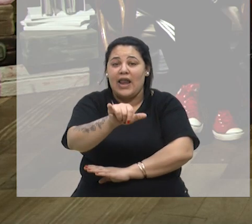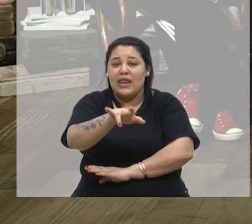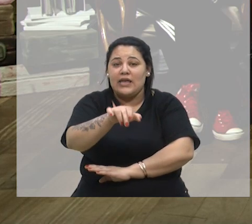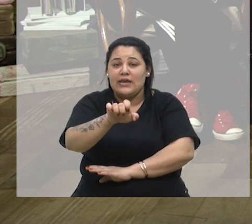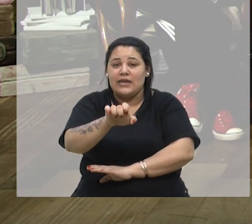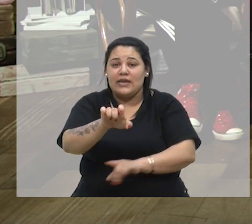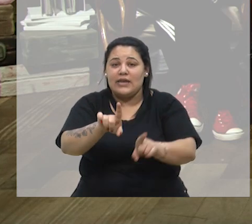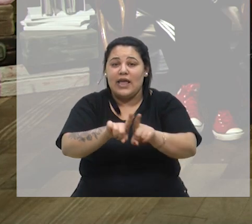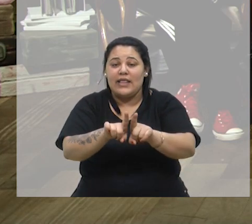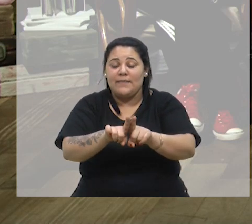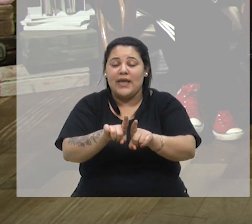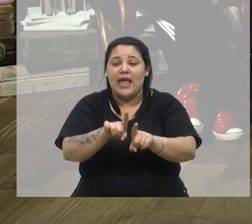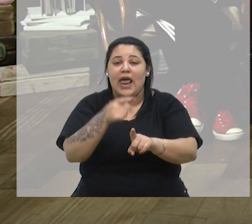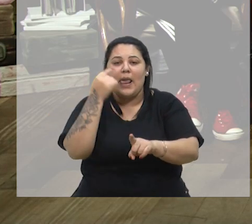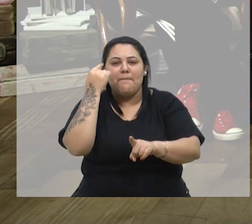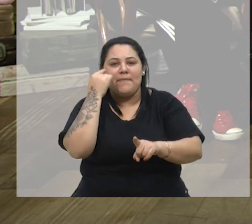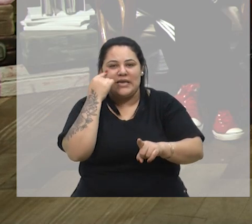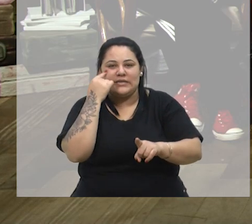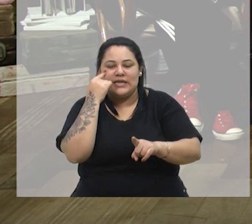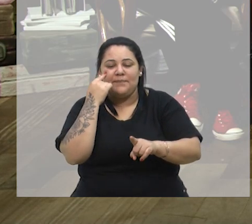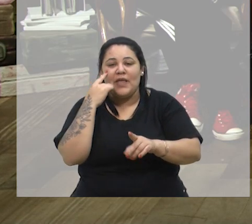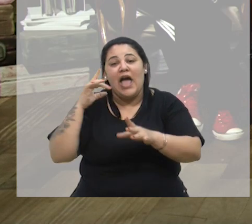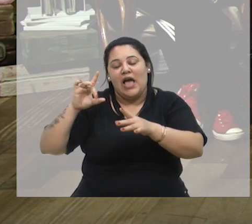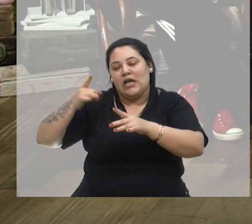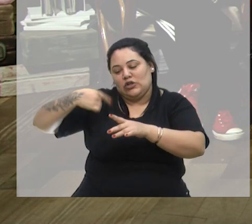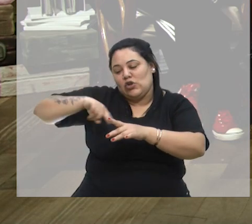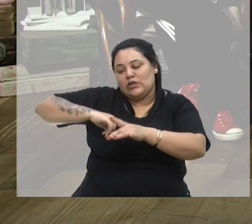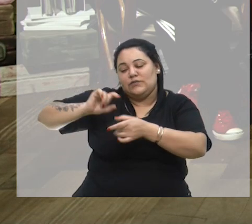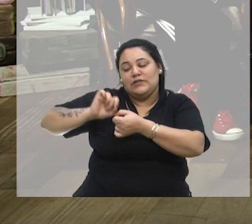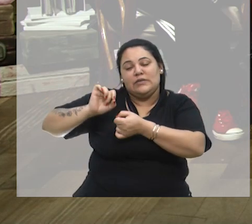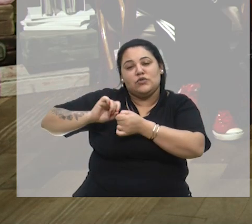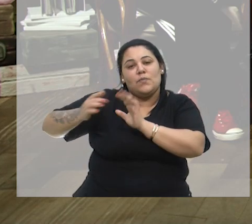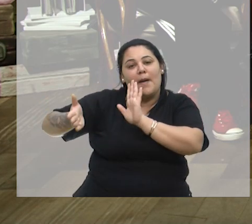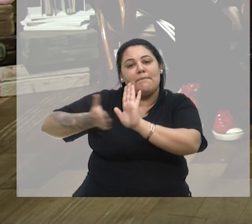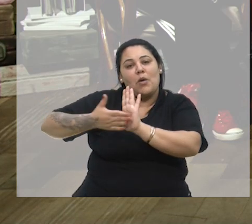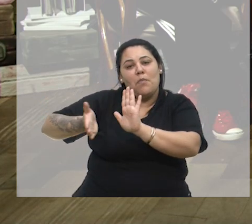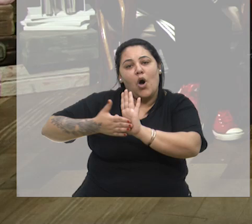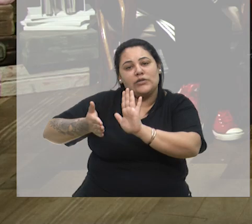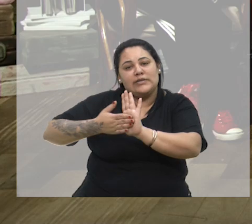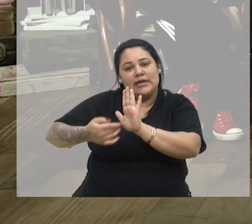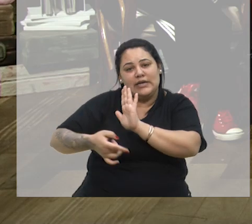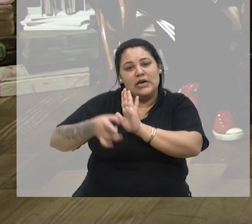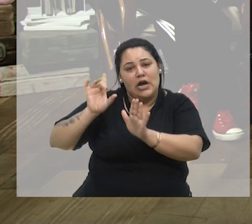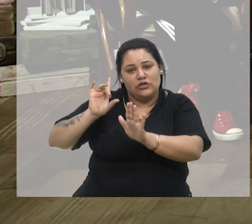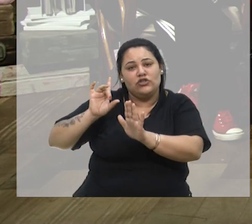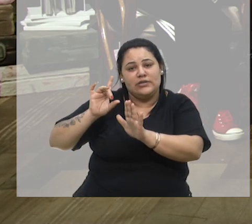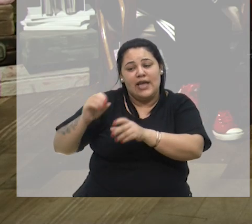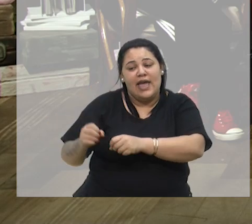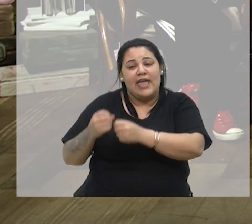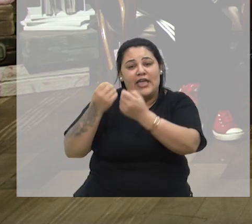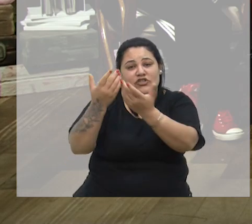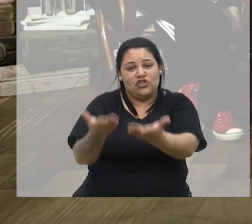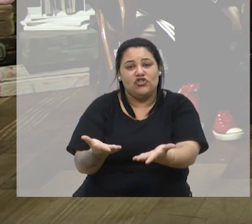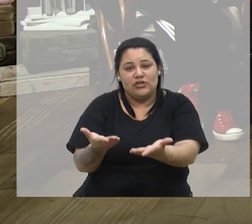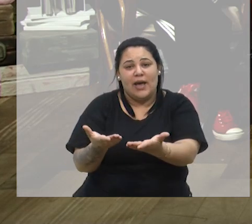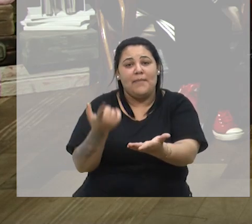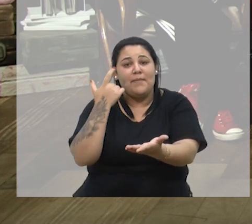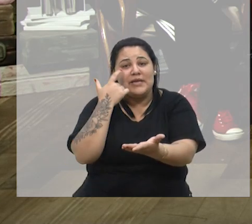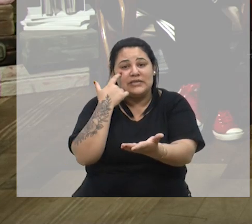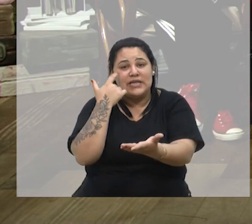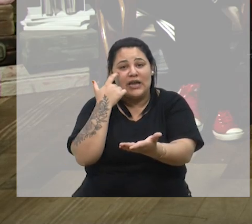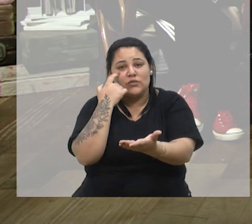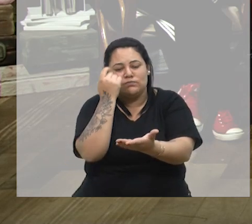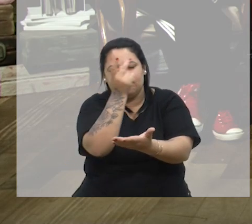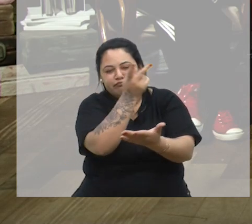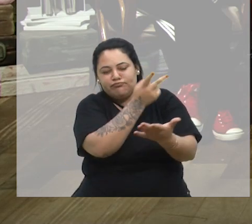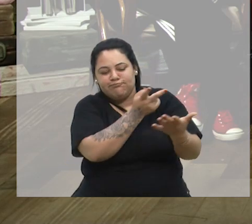UX, capitaneado pela Prof. Aline, que pensa, a partir do briefing, né, dado pela diretoria